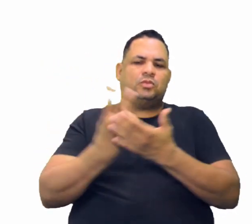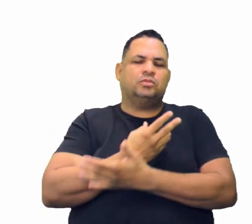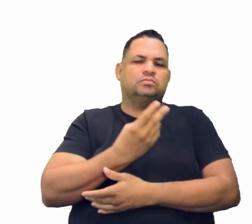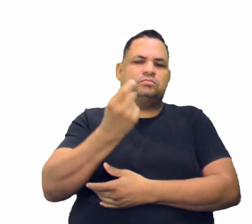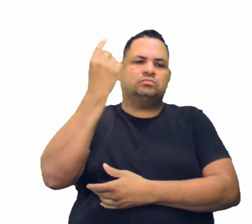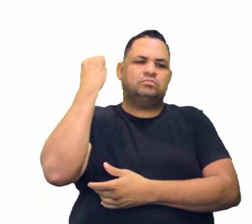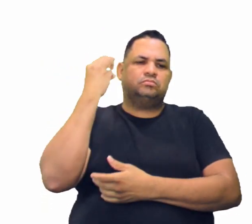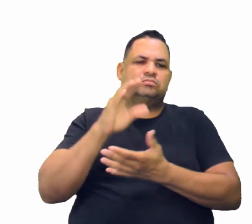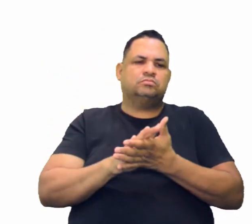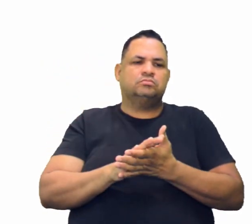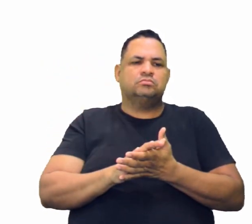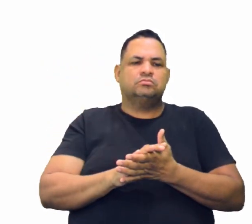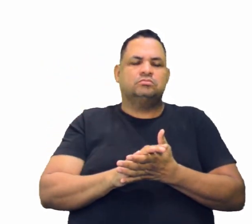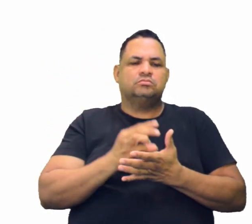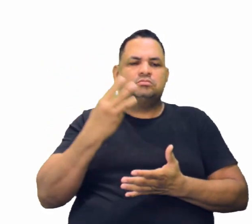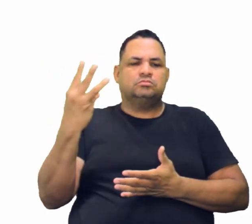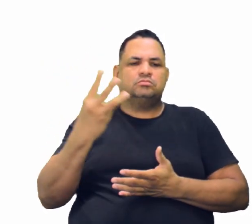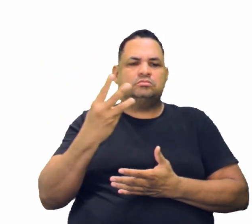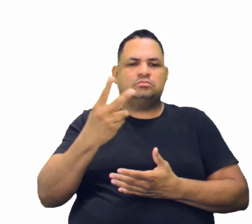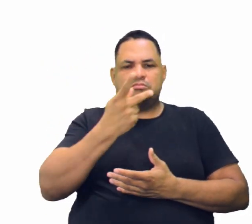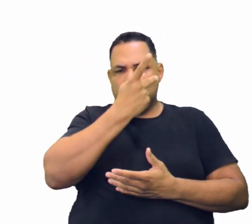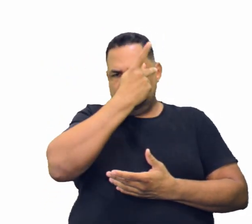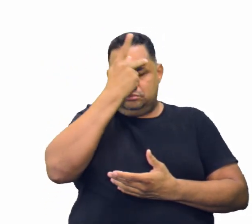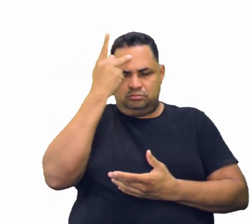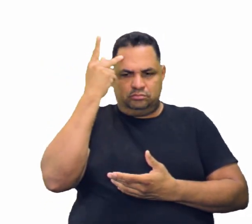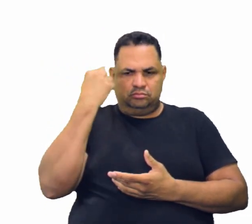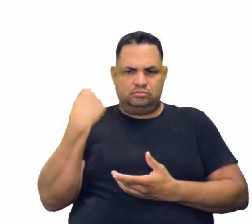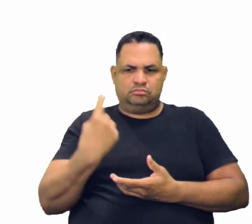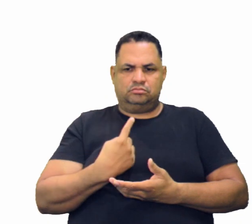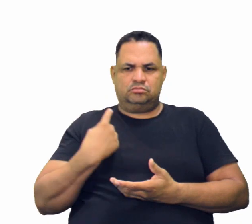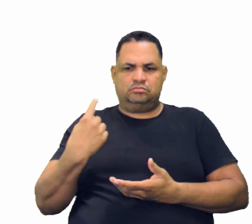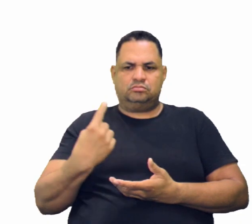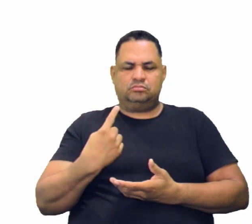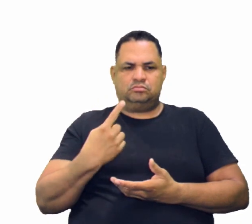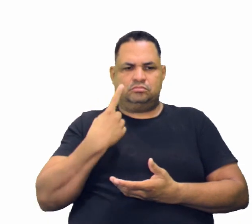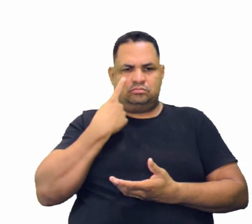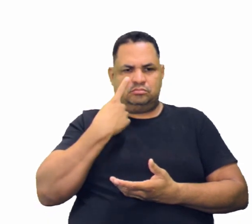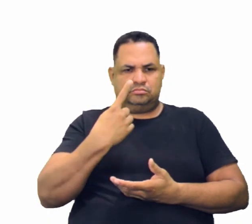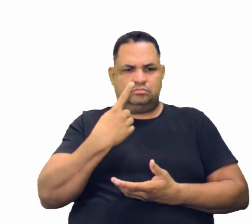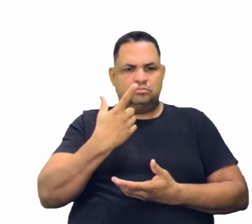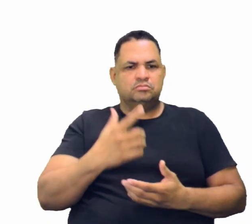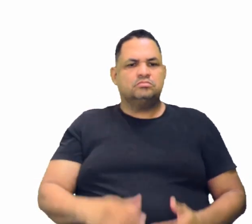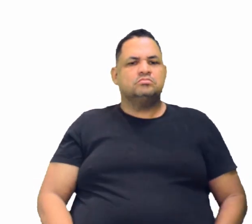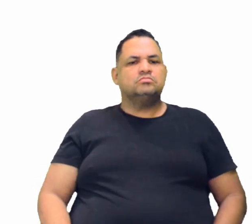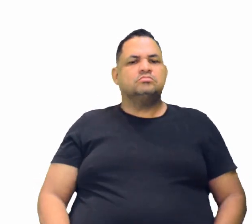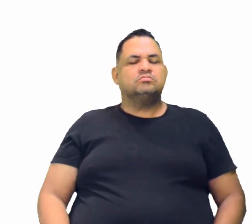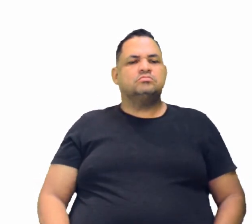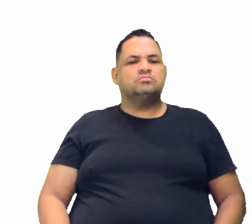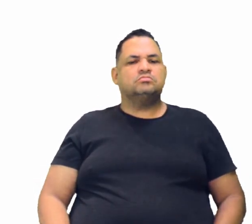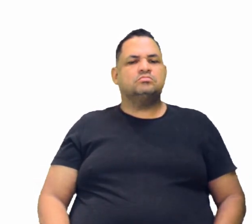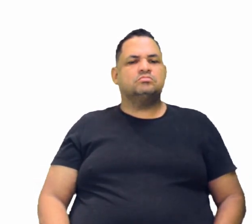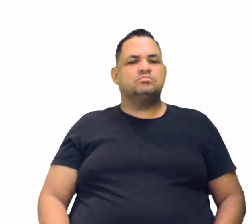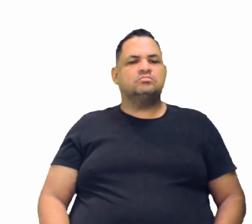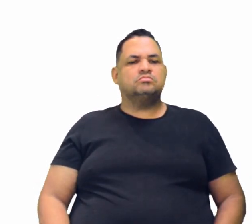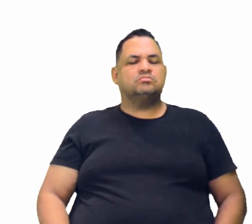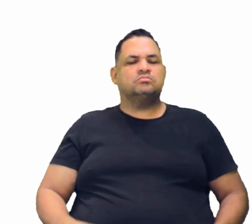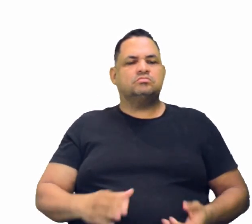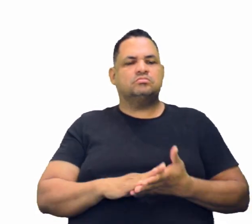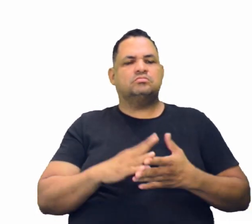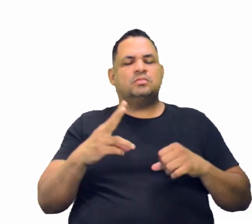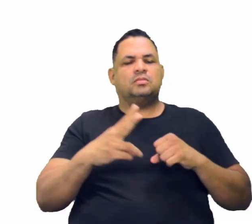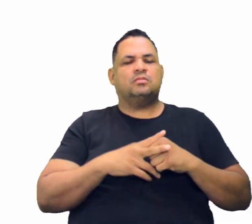terceira pessoa do singular, tá certo? No livro você vai encontrar assim, ó, verbo fazer quando